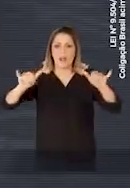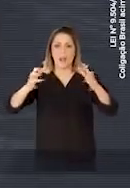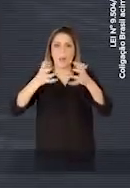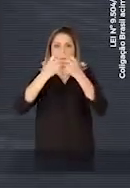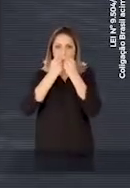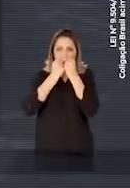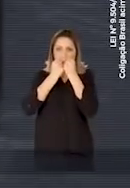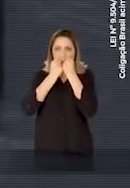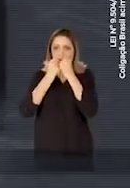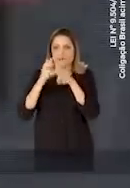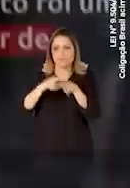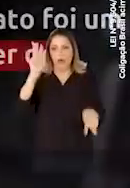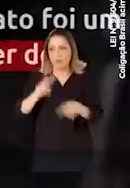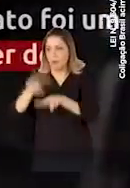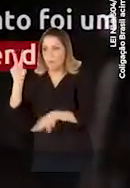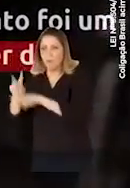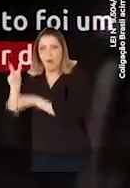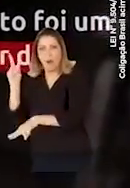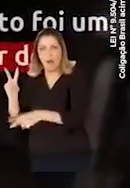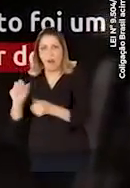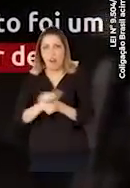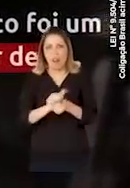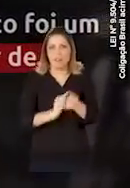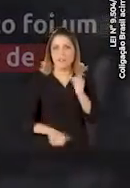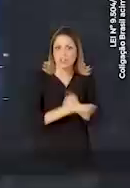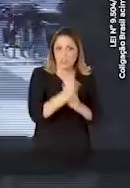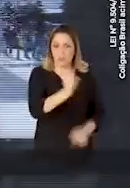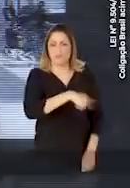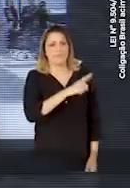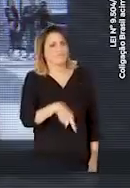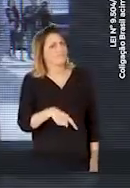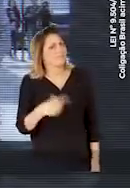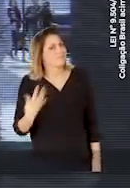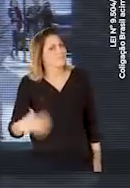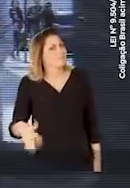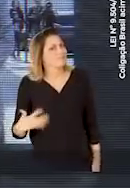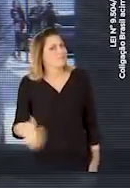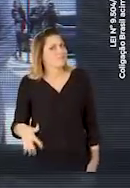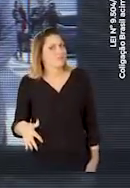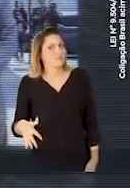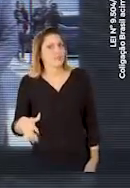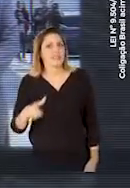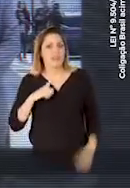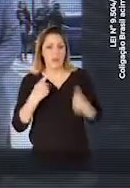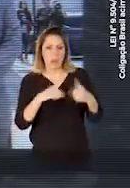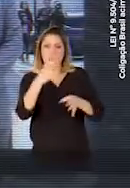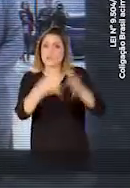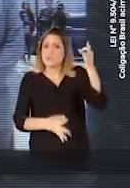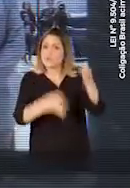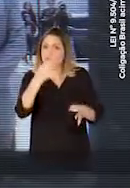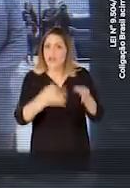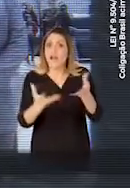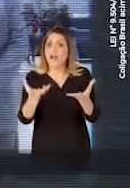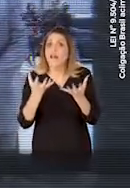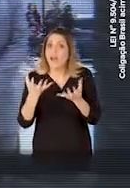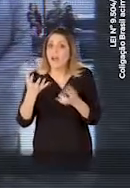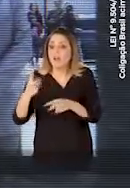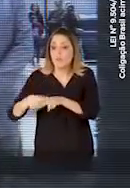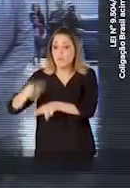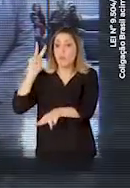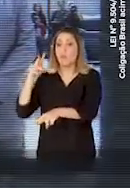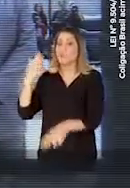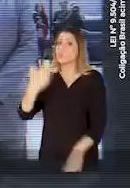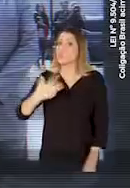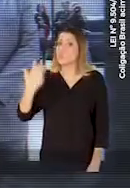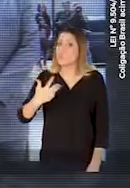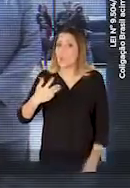imprensa, soltar presos e enterrar a Lava Jato. O PT desafia o judiciário. Eles querem soltar o presidiário